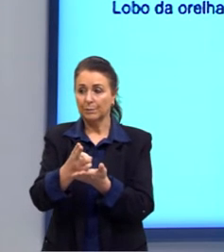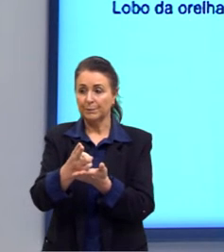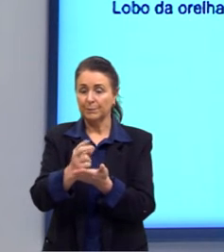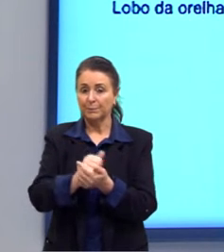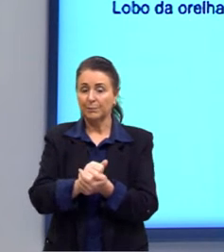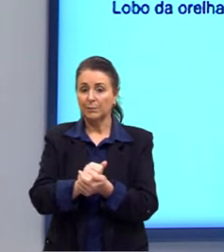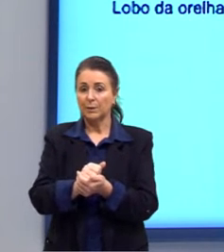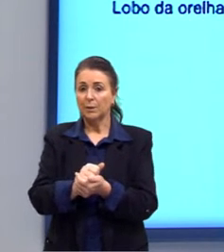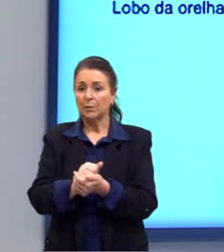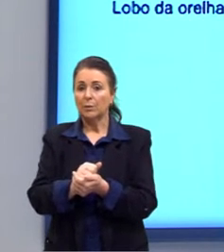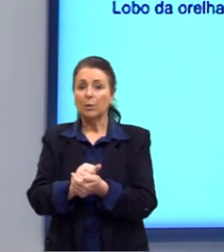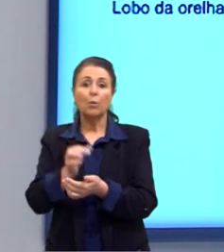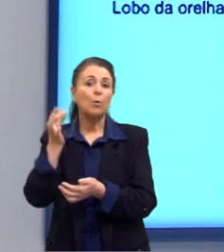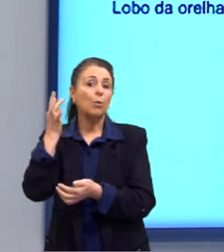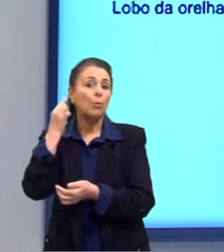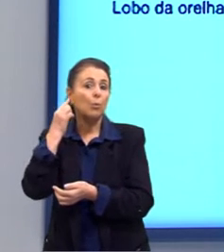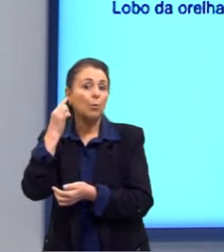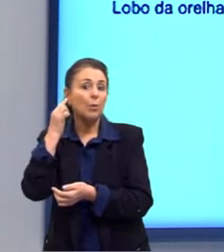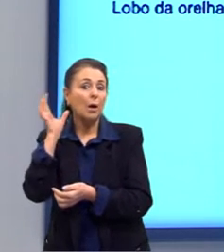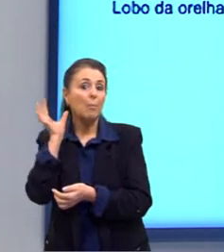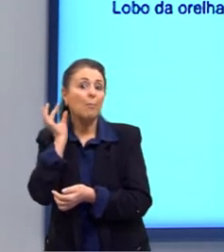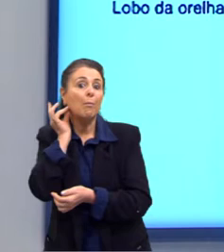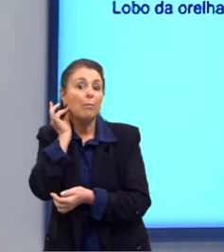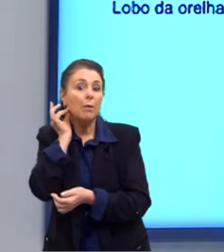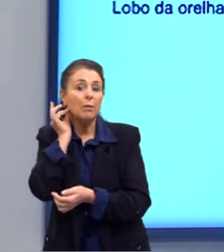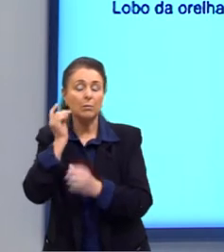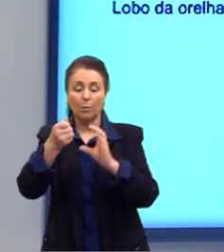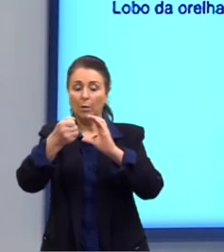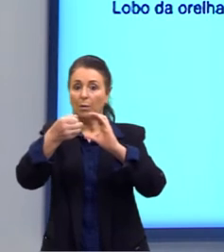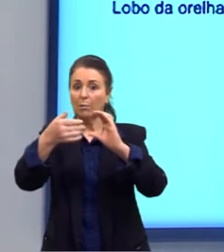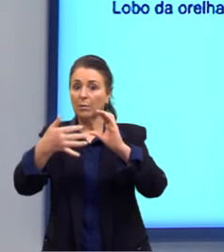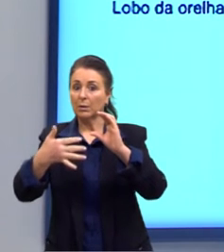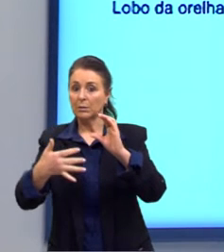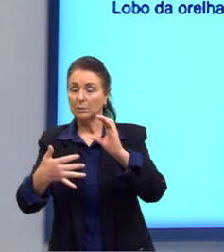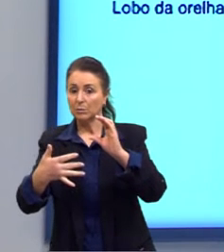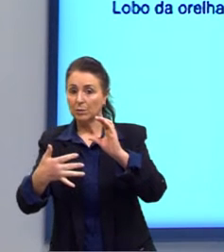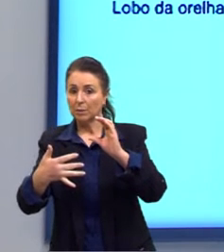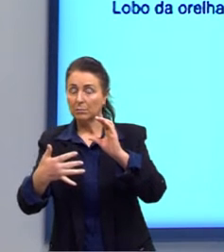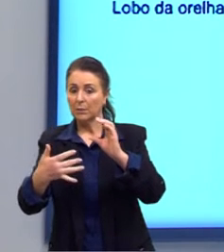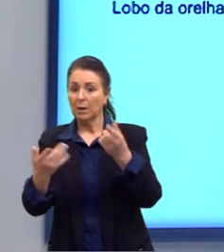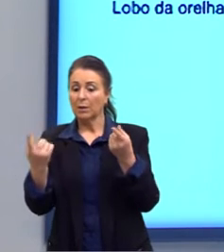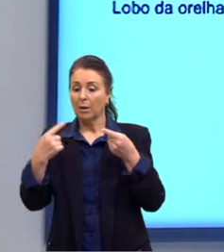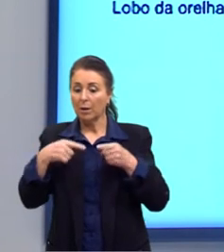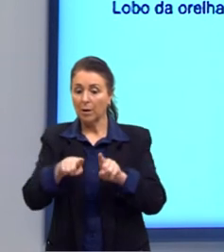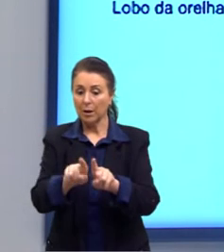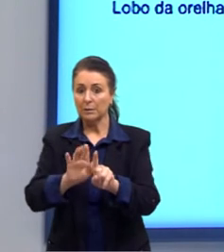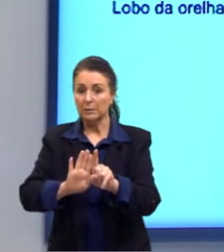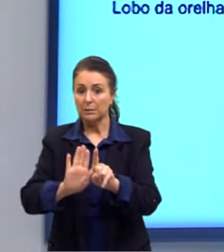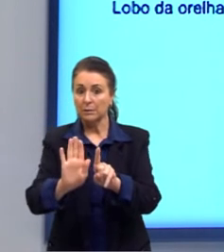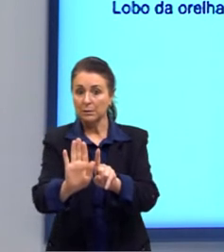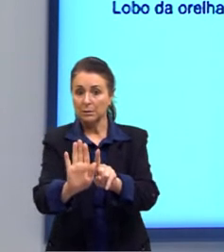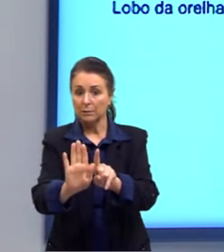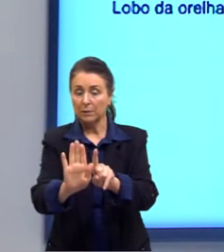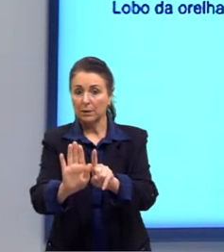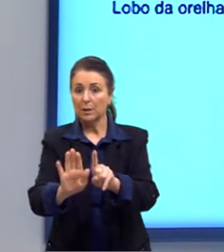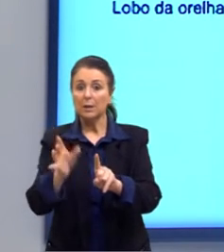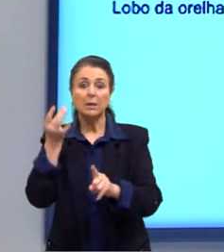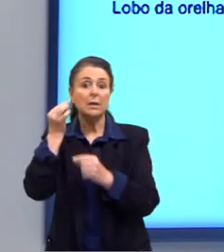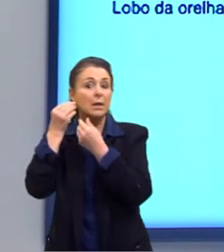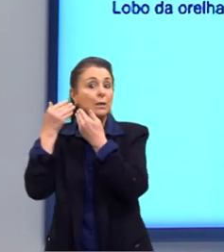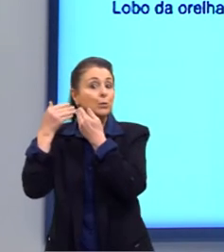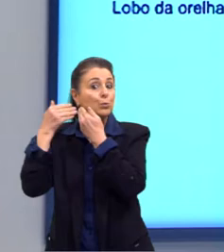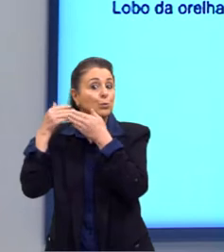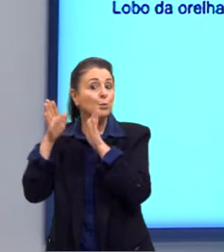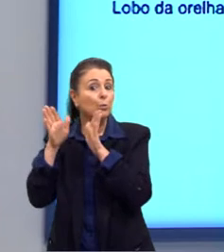de que o lobo da orelha preso é uma característica recessiva e o lobo da orelha solto